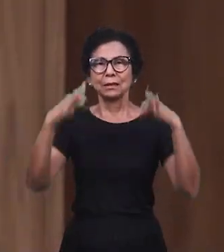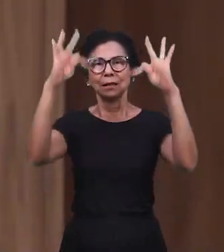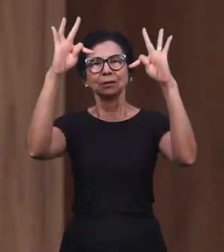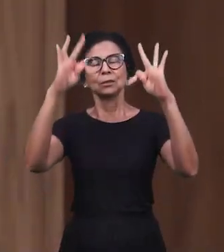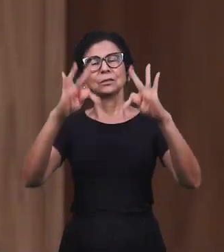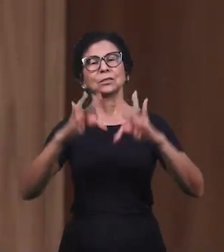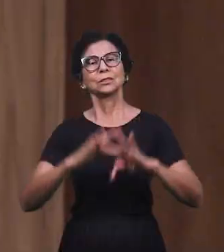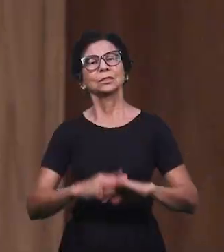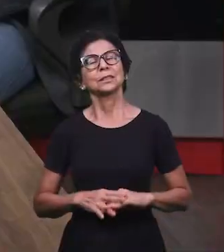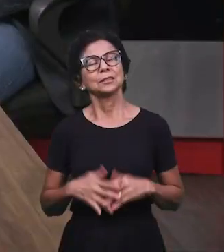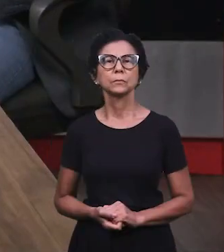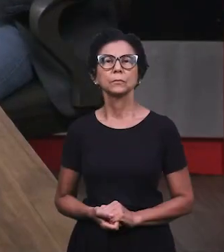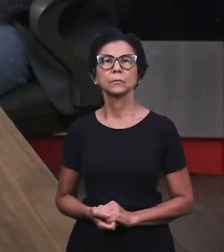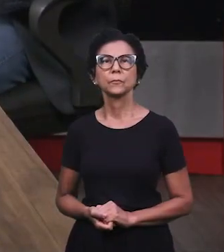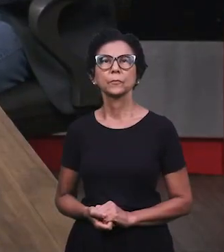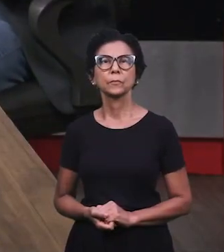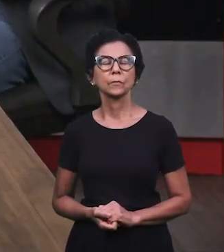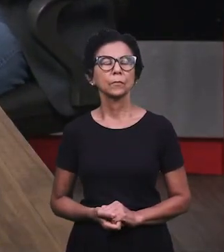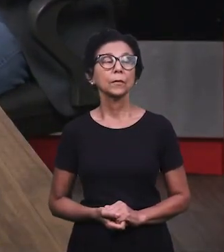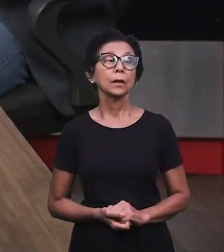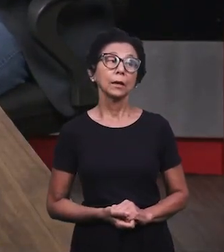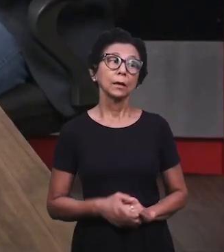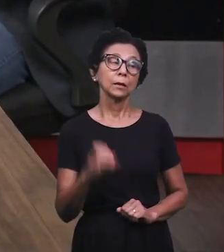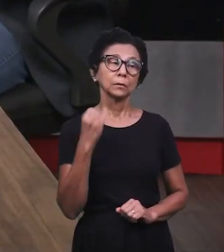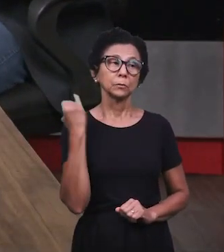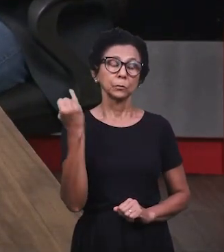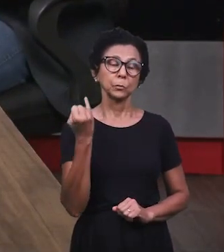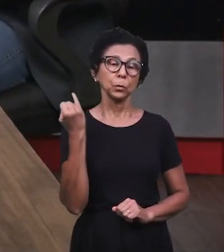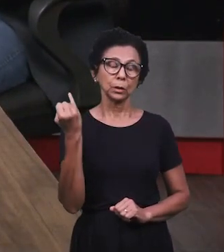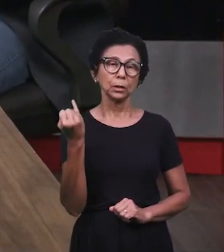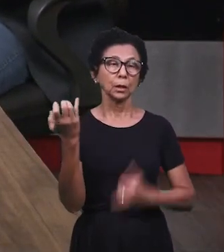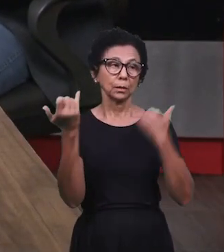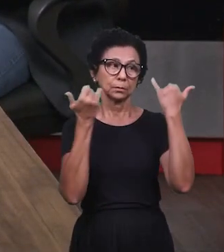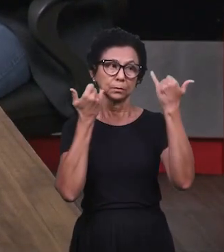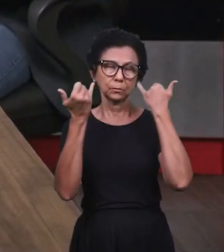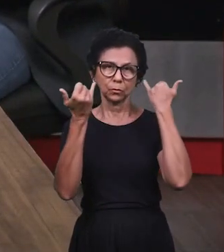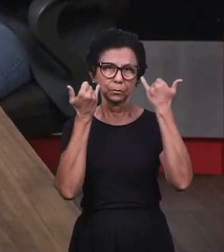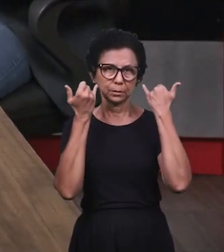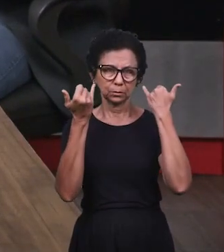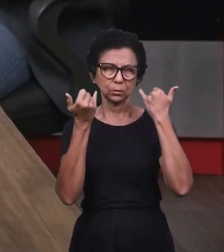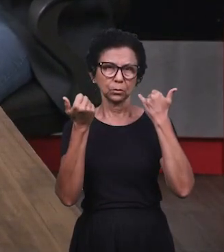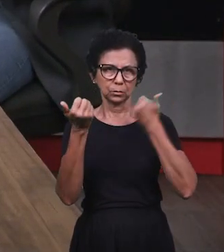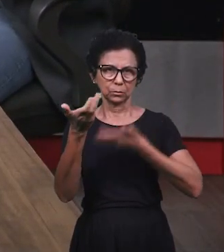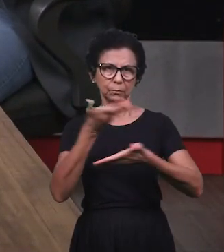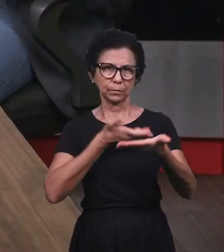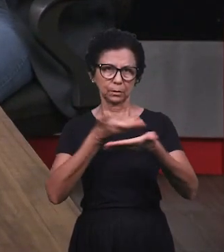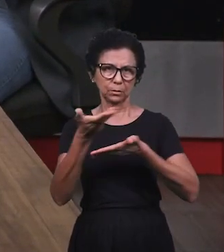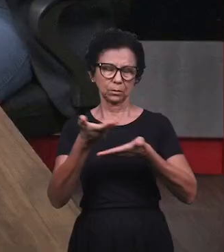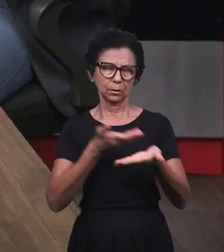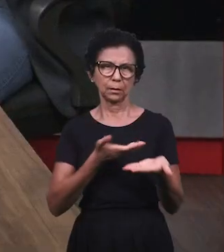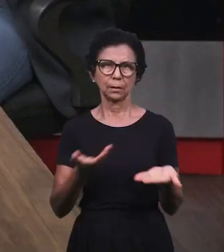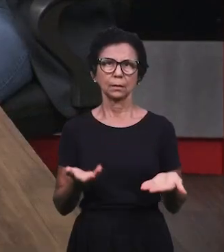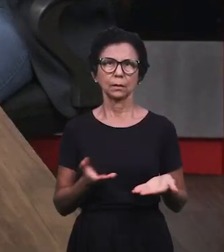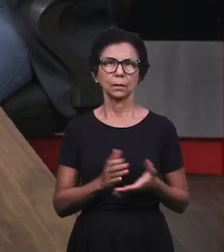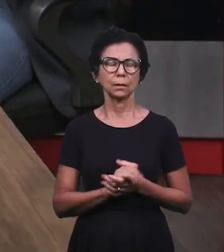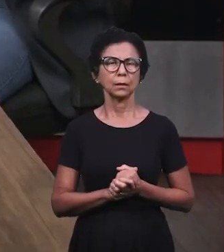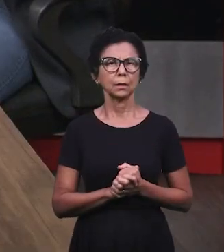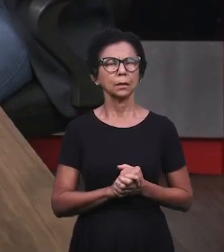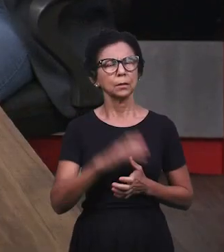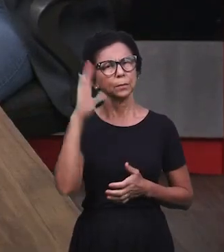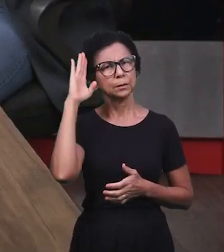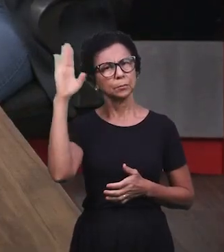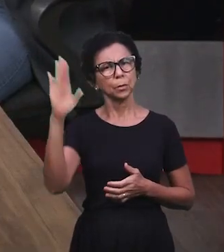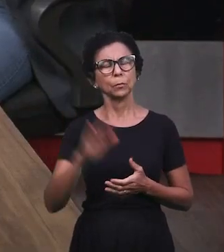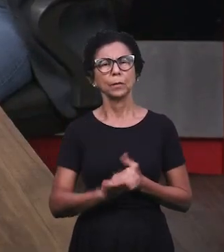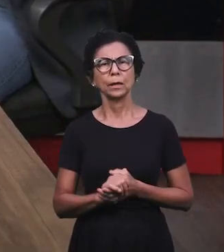temos. É importante nós trazermos essas informações, principalmente irmãos nossos que são estudantes,